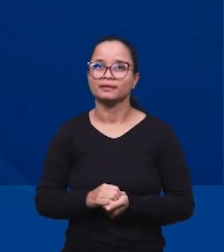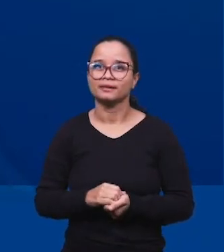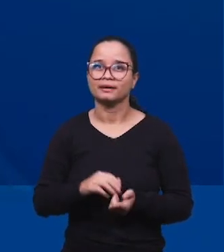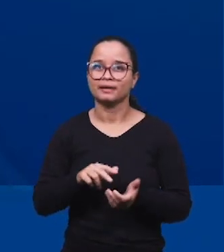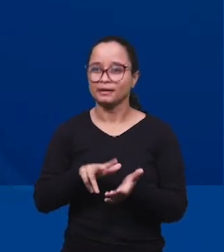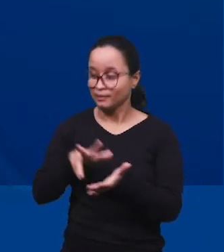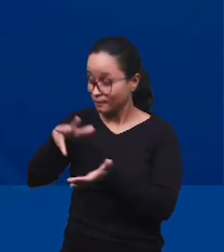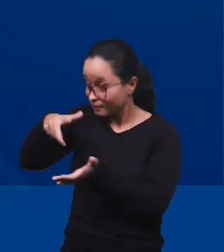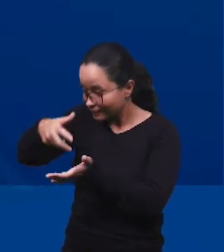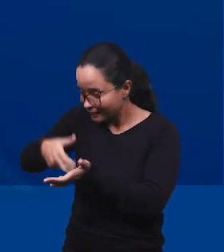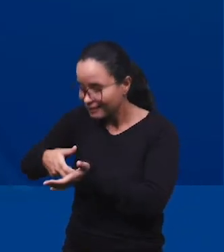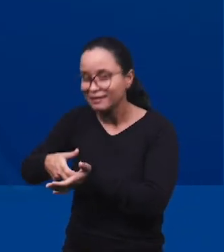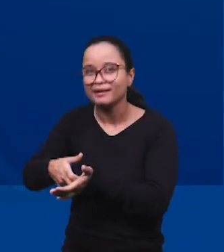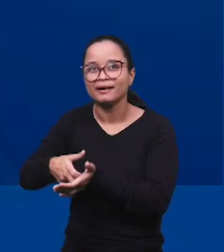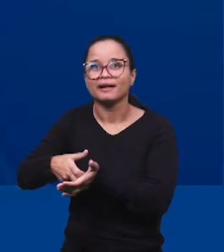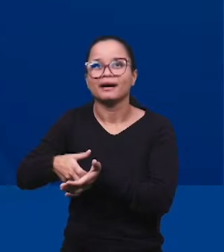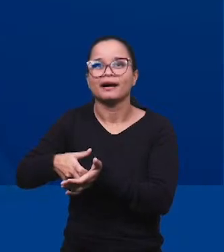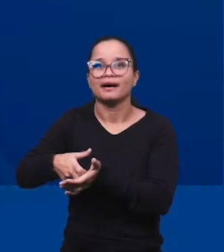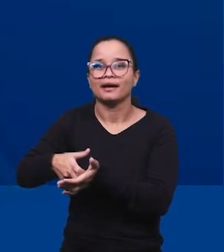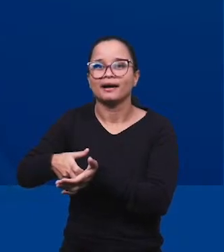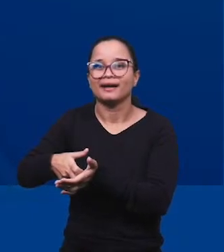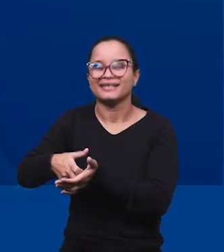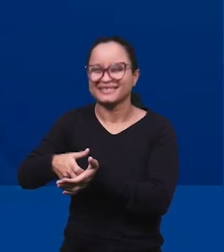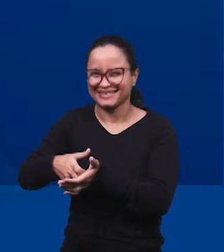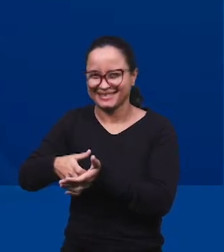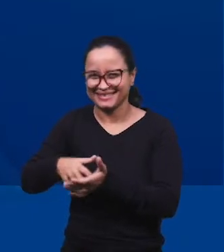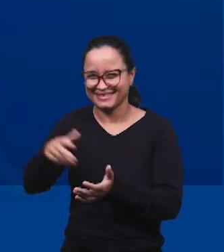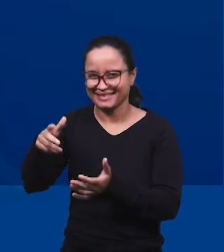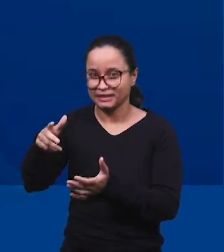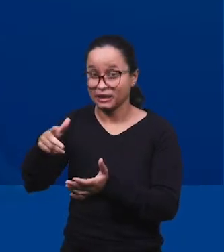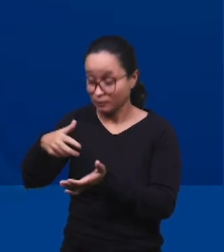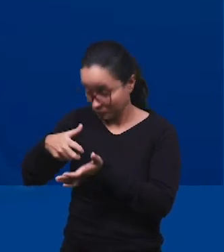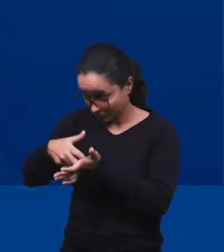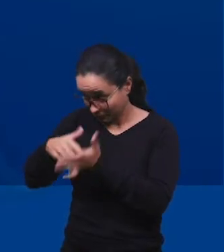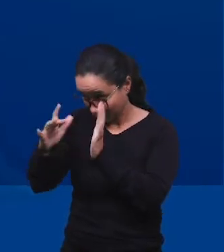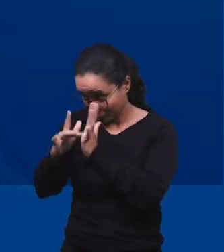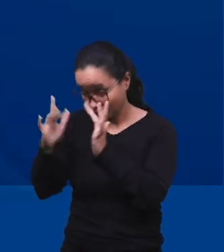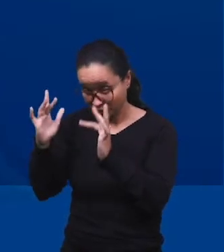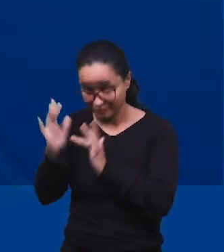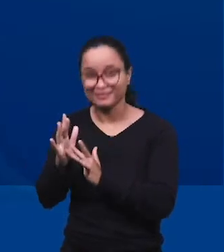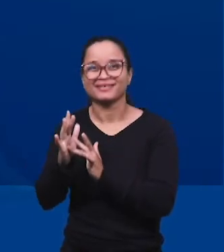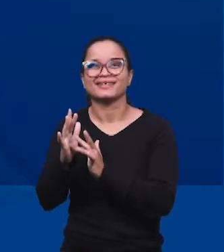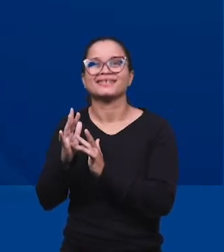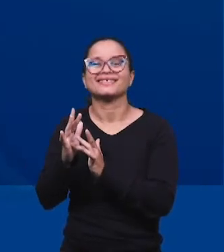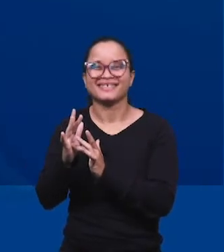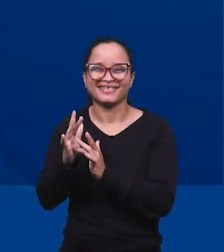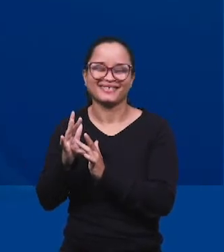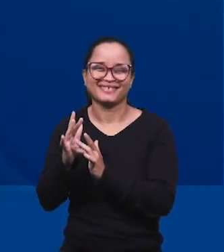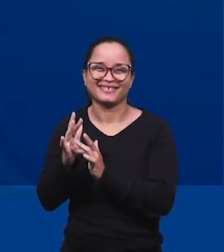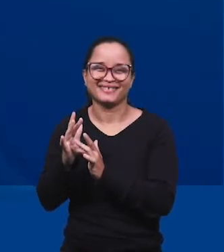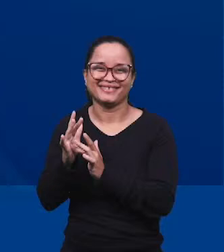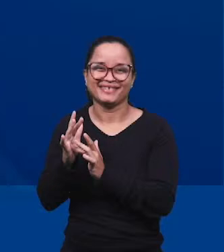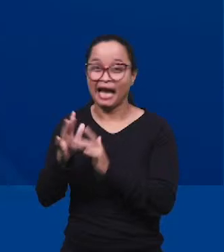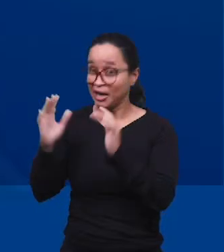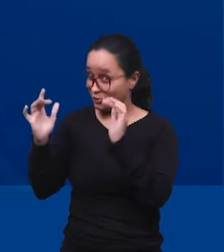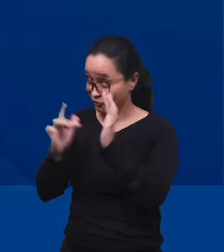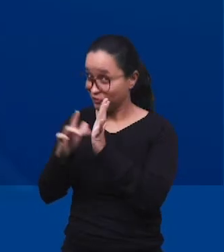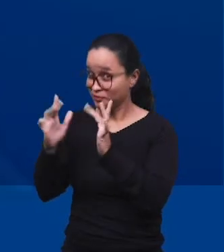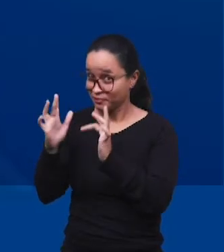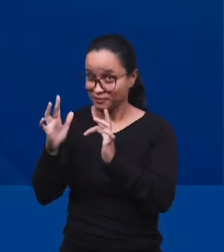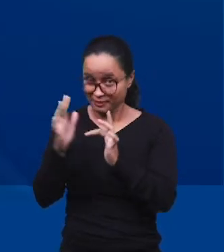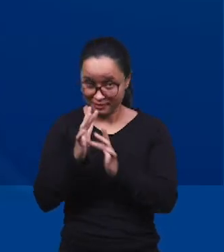caiu aos pés de Jesus. E